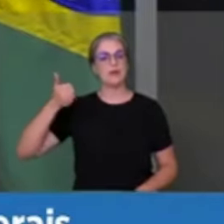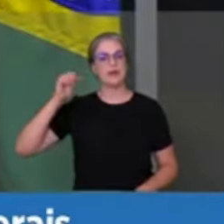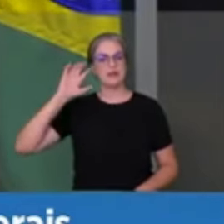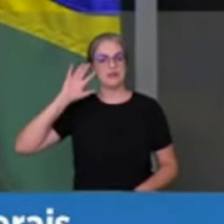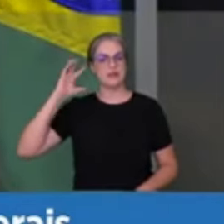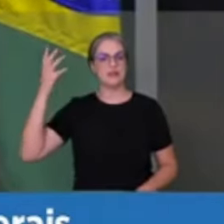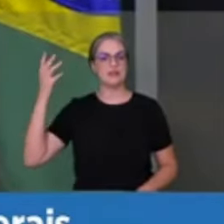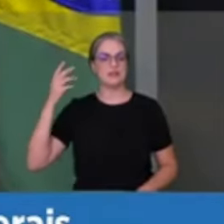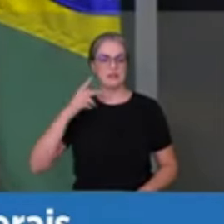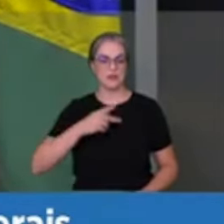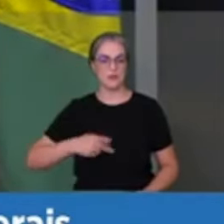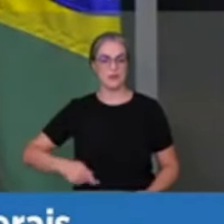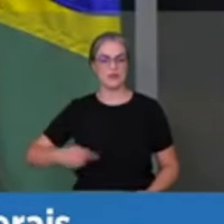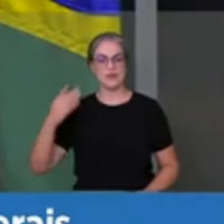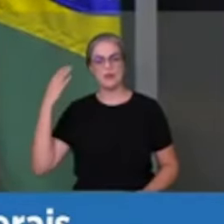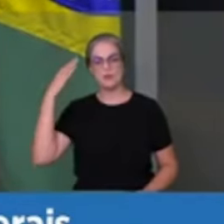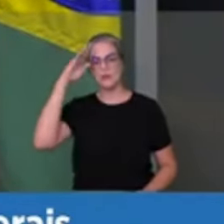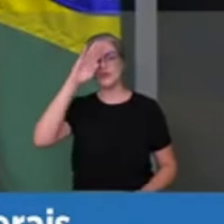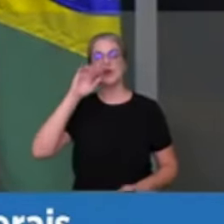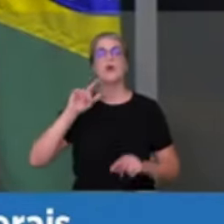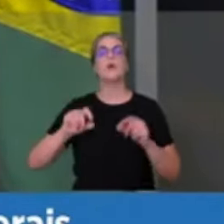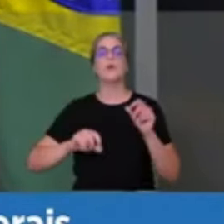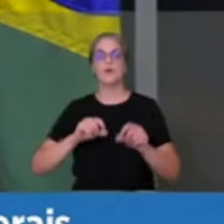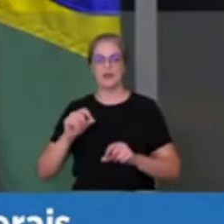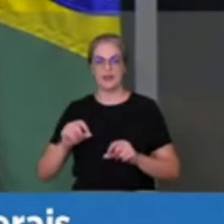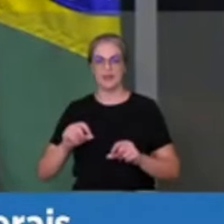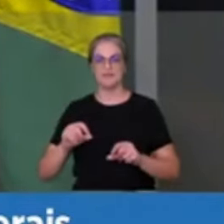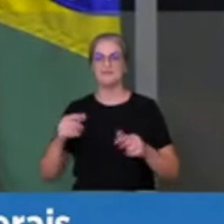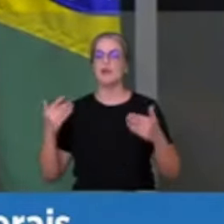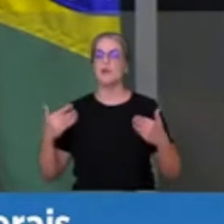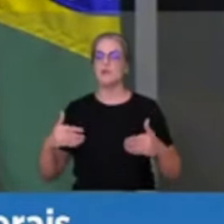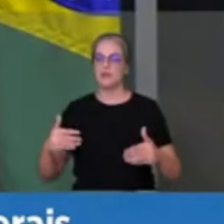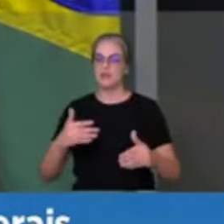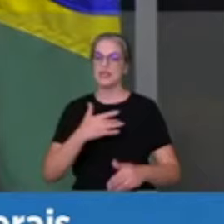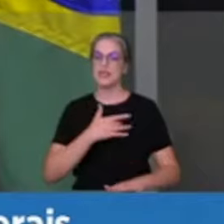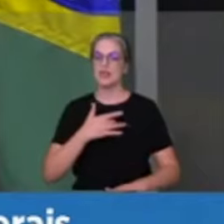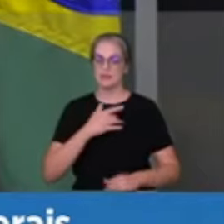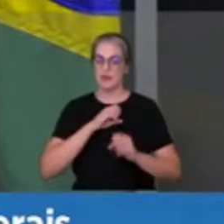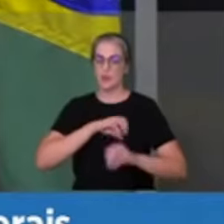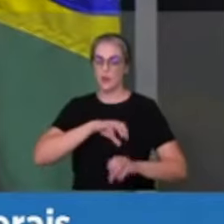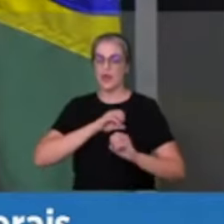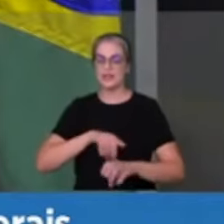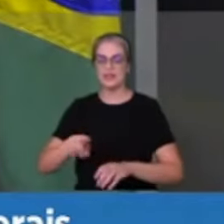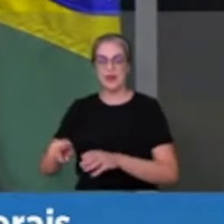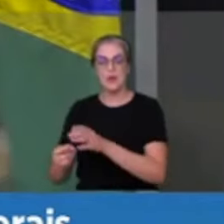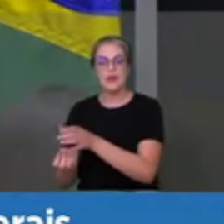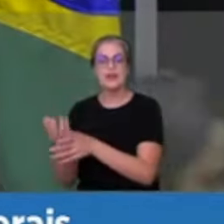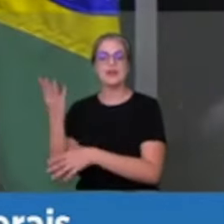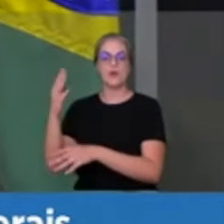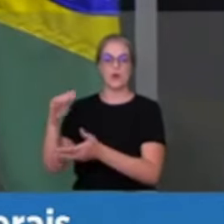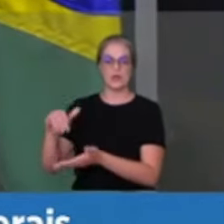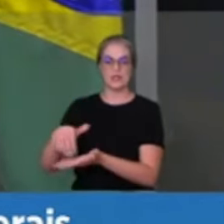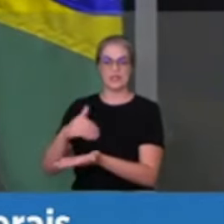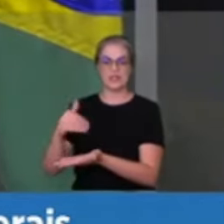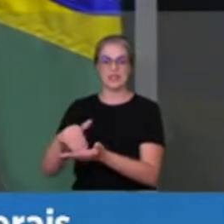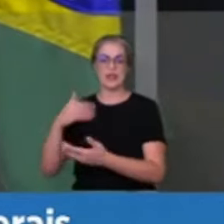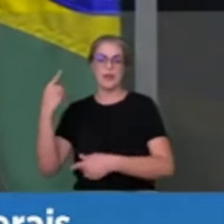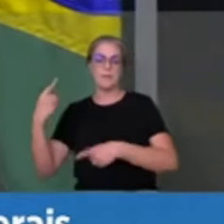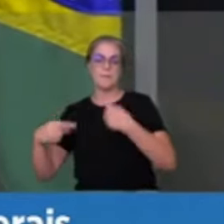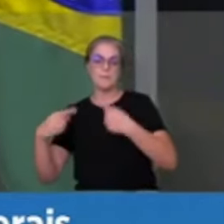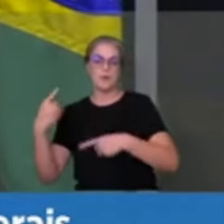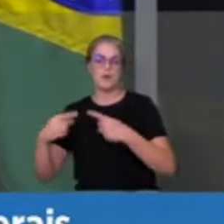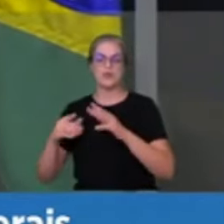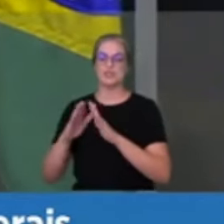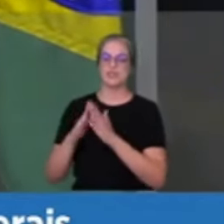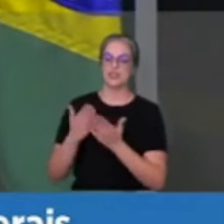Jair bolsonaro Foi criar dentro do Ministério da Educação a secretaria das políticas das